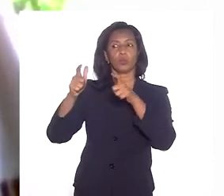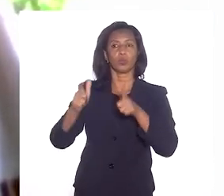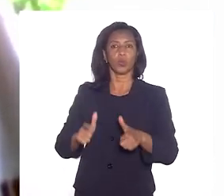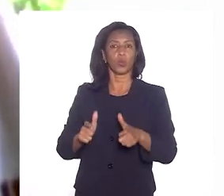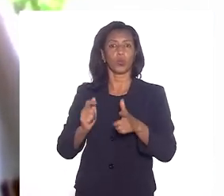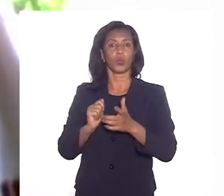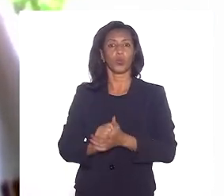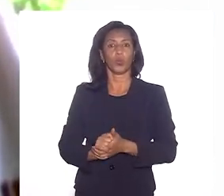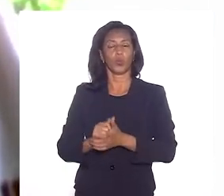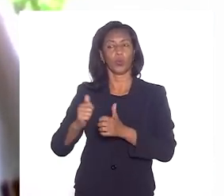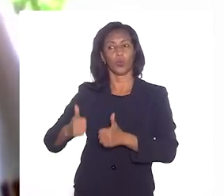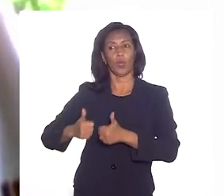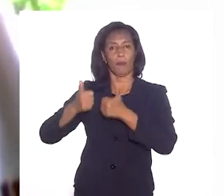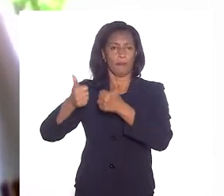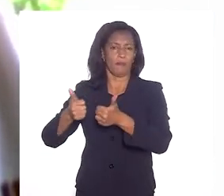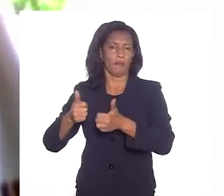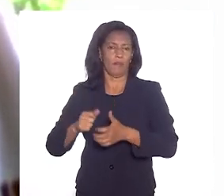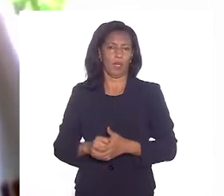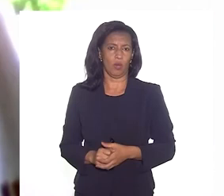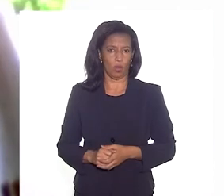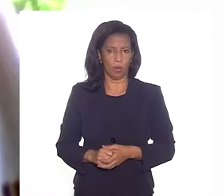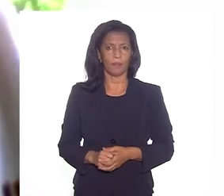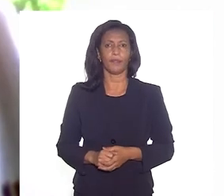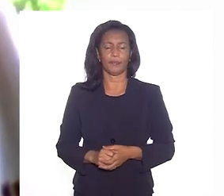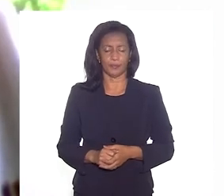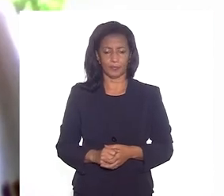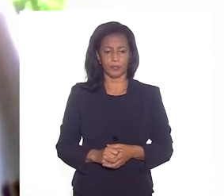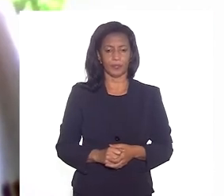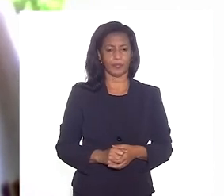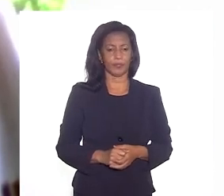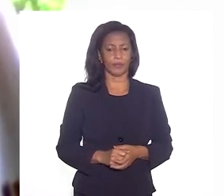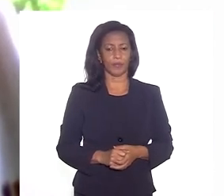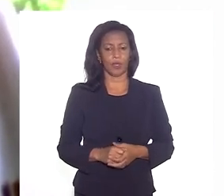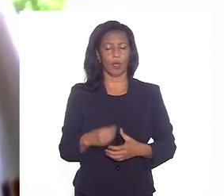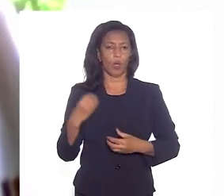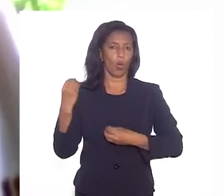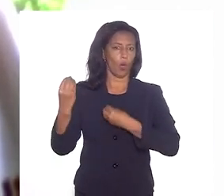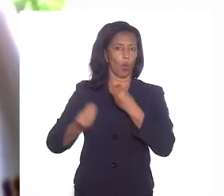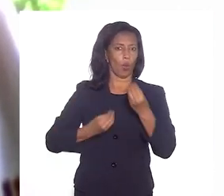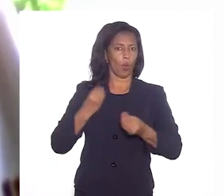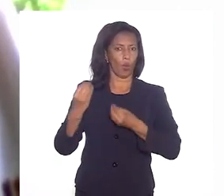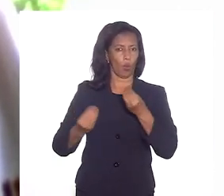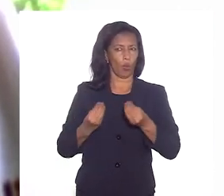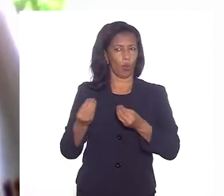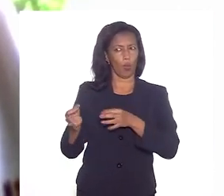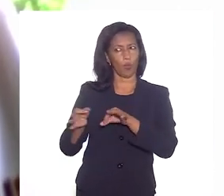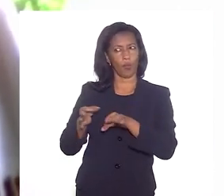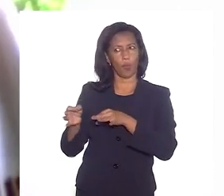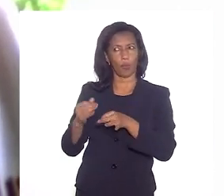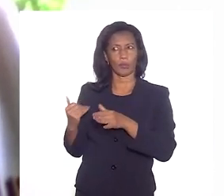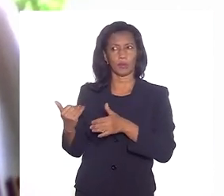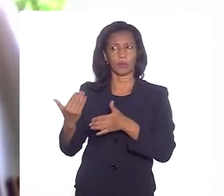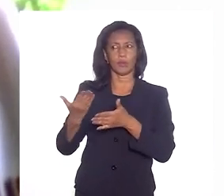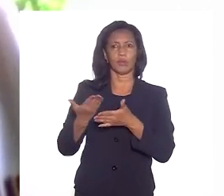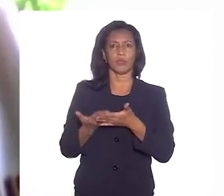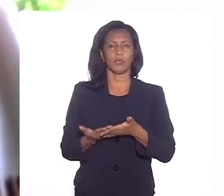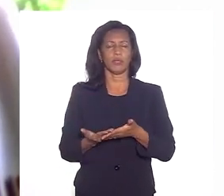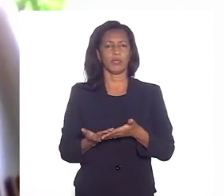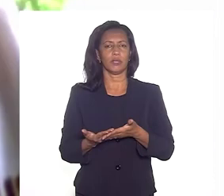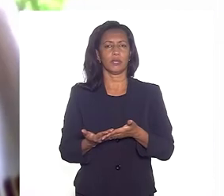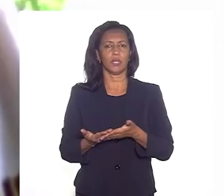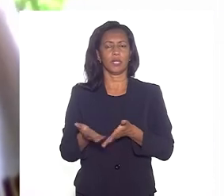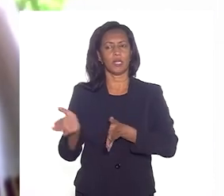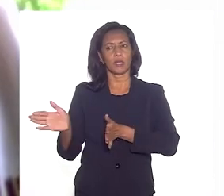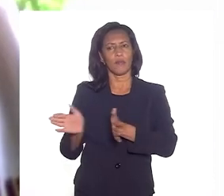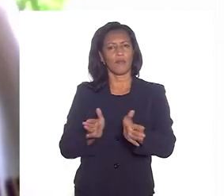primeiro lugar, né, essa questão da relação que com o cliente, como a Flávia citou, né?